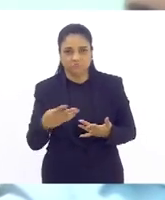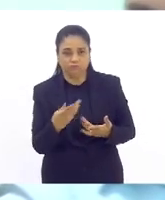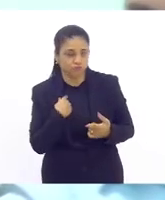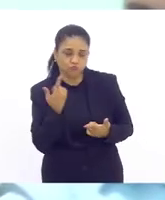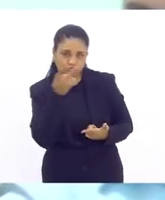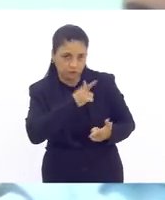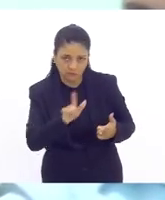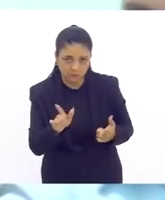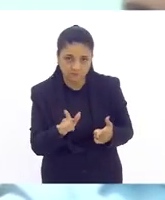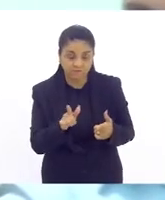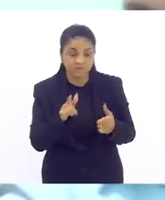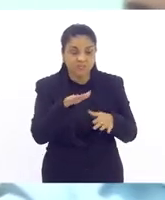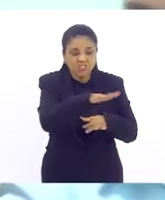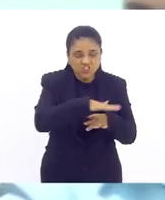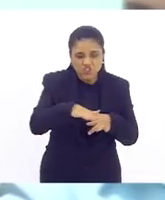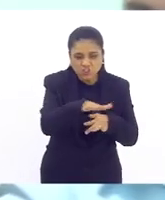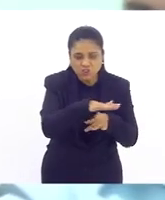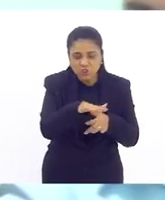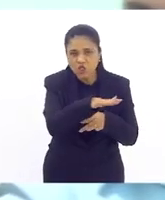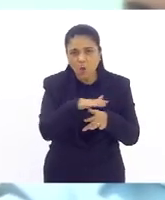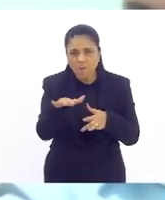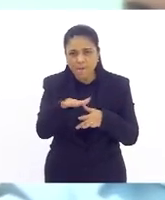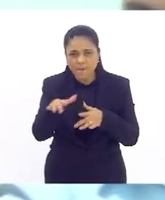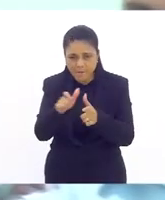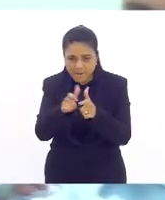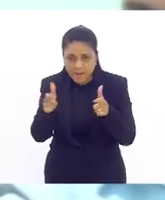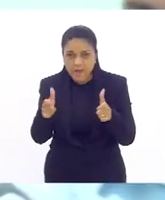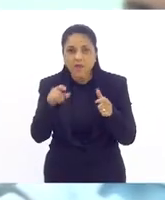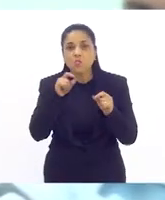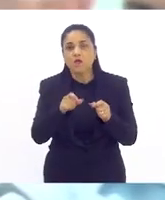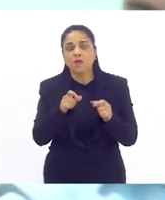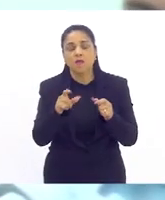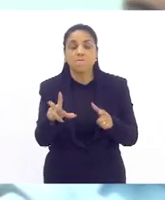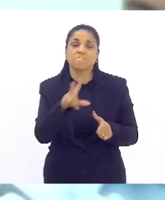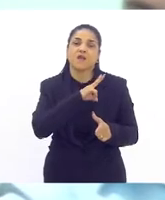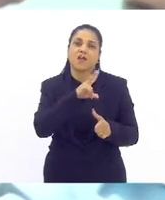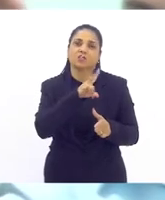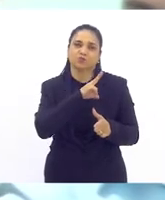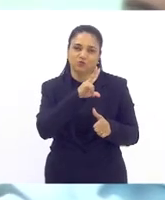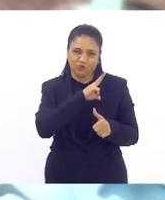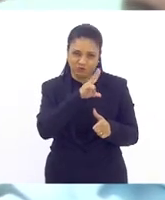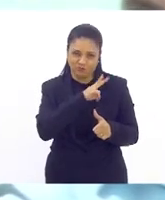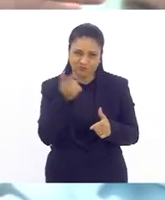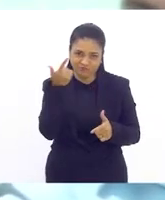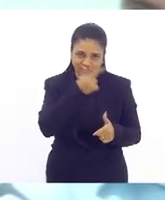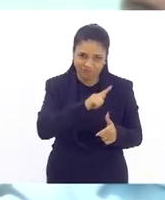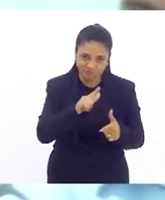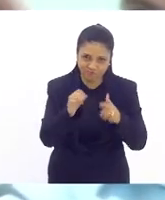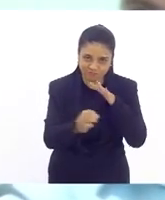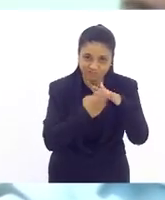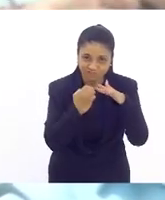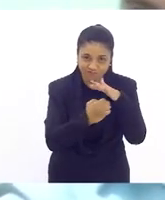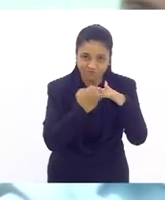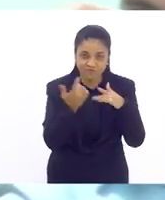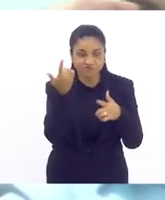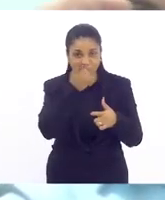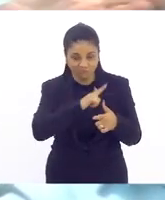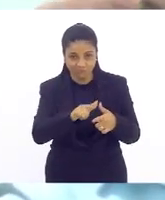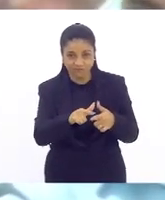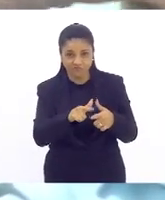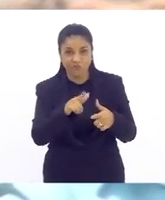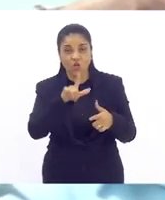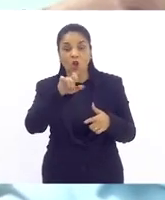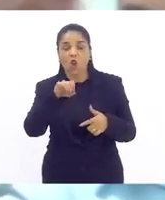regiões são setores da iniciativa privada que ganharam lotes da concessão e passar a ter